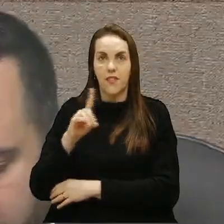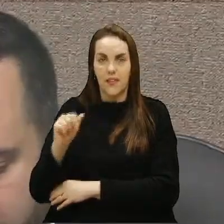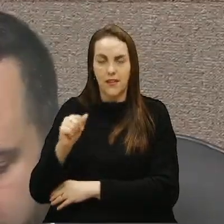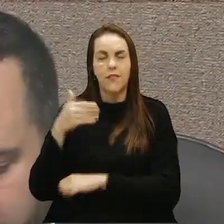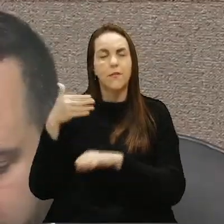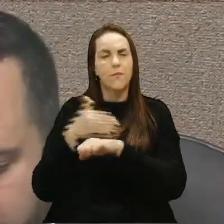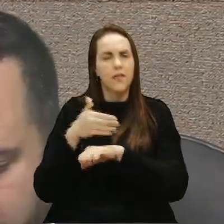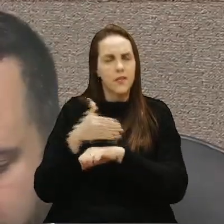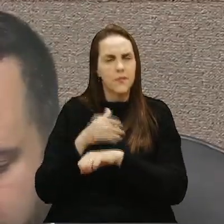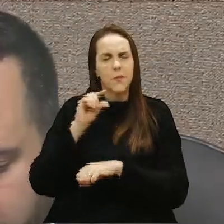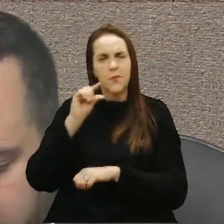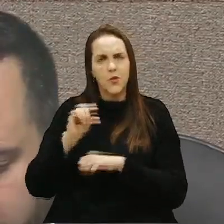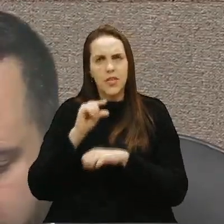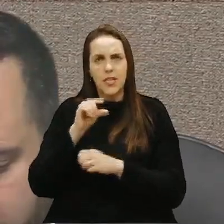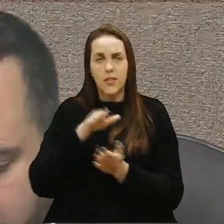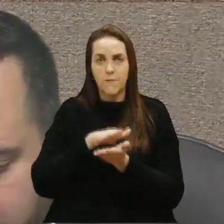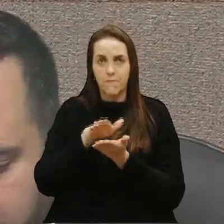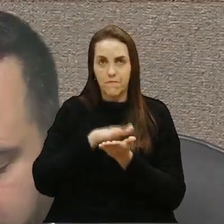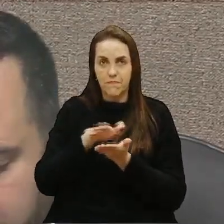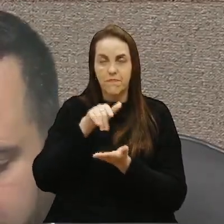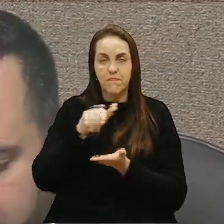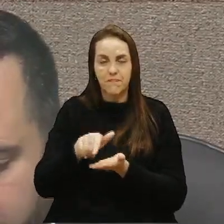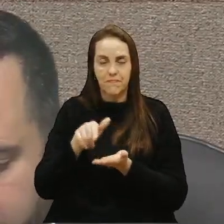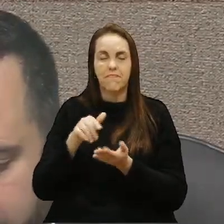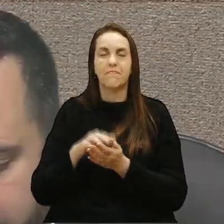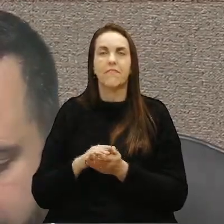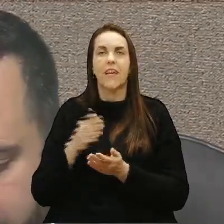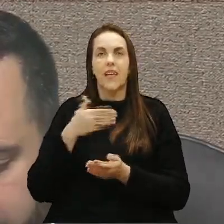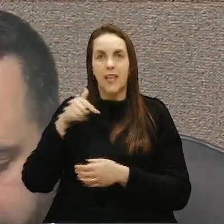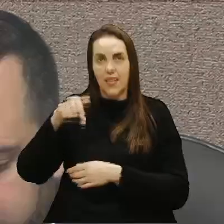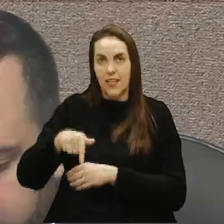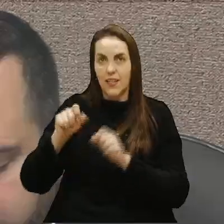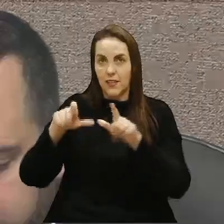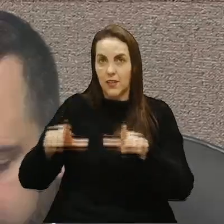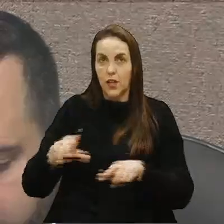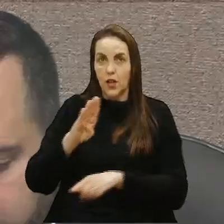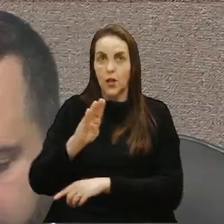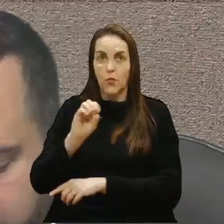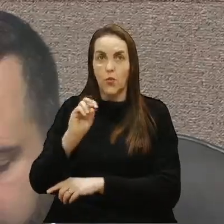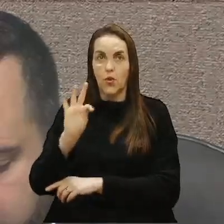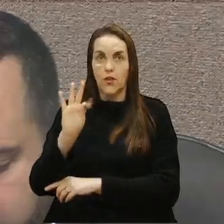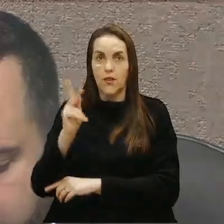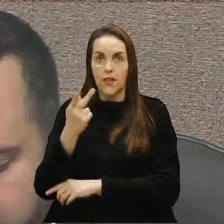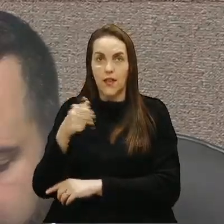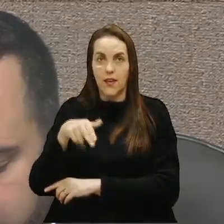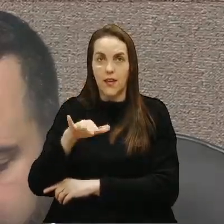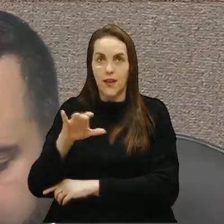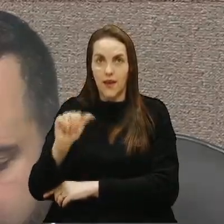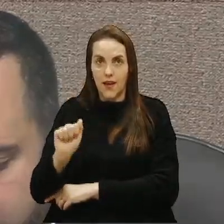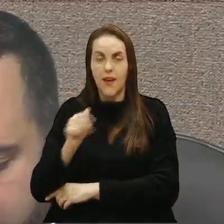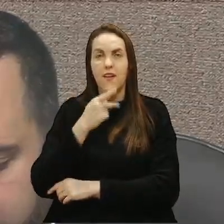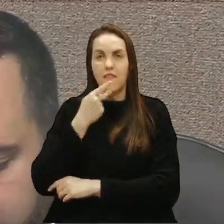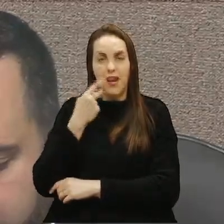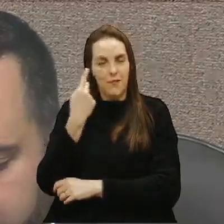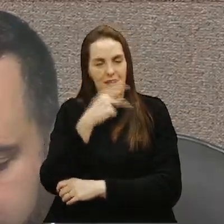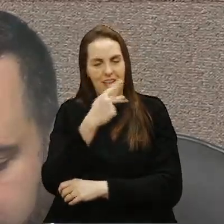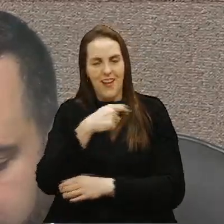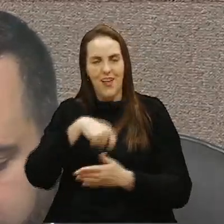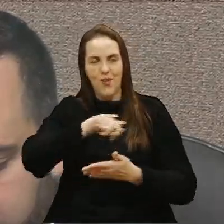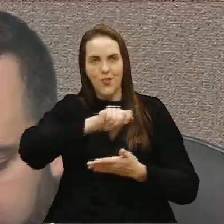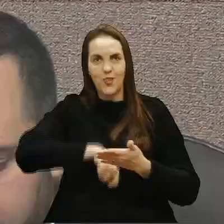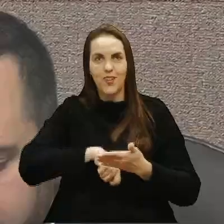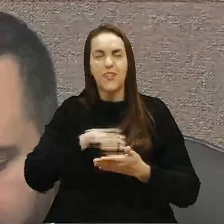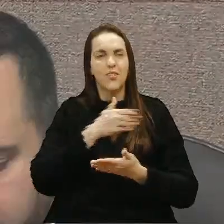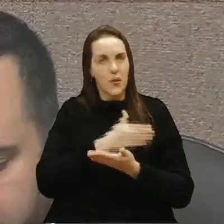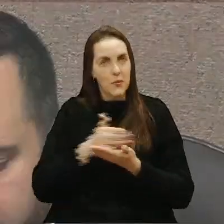menos, do lançamento dessa obra aqui na Botânica. Quero dizer para a Tatiana que já comecei a ler, do que deu